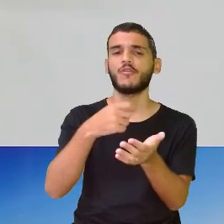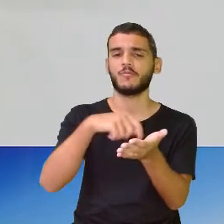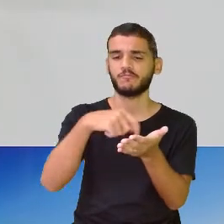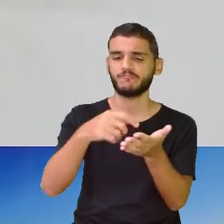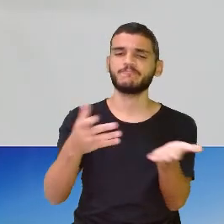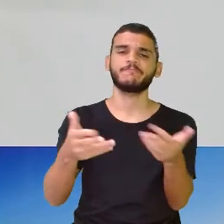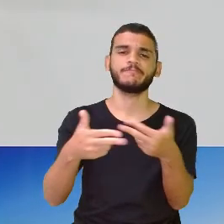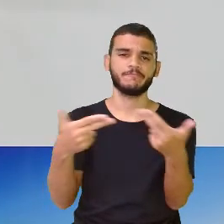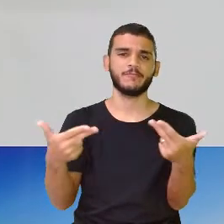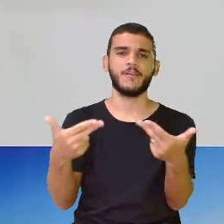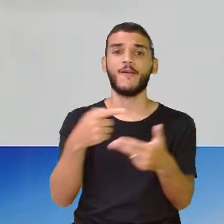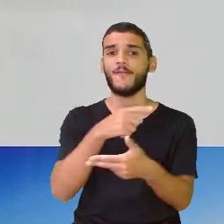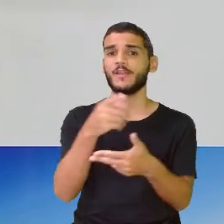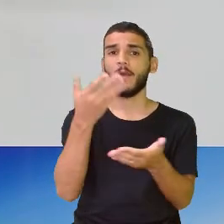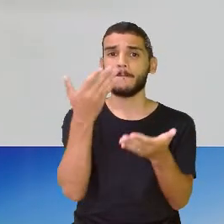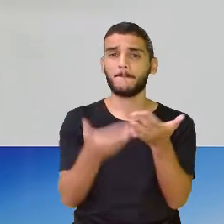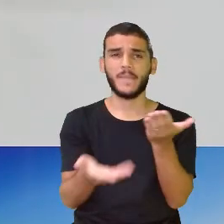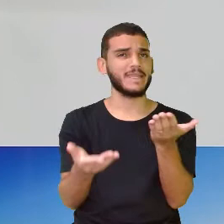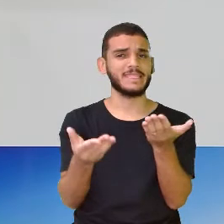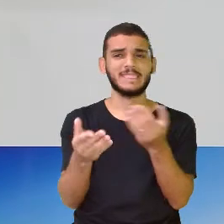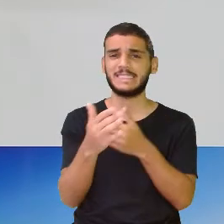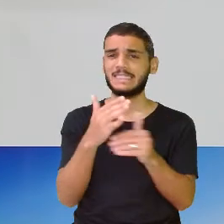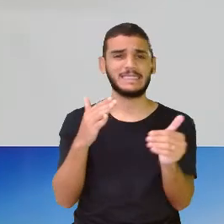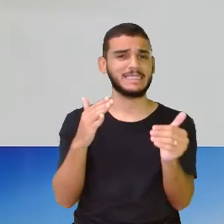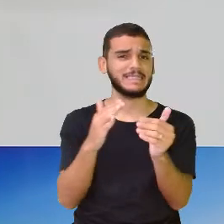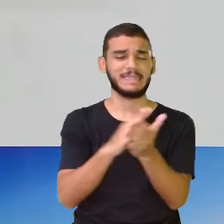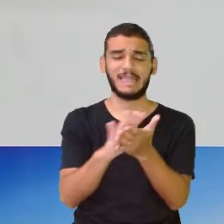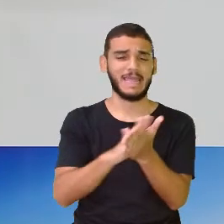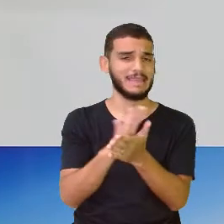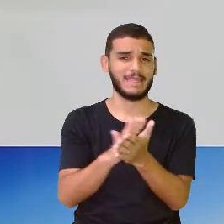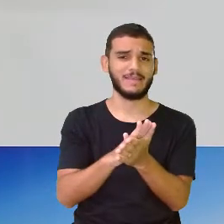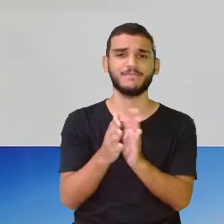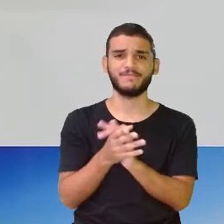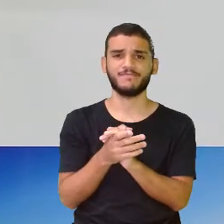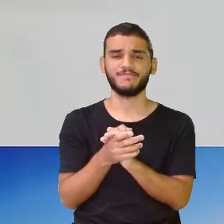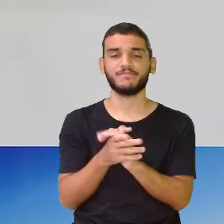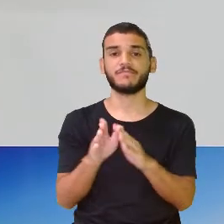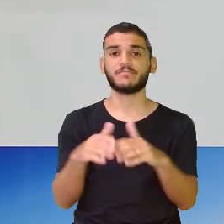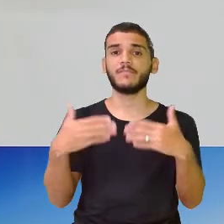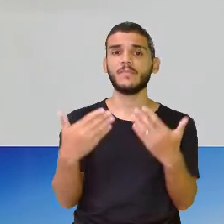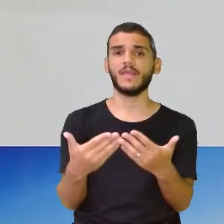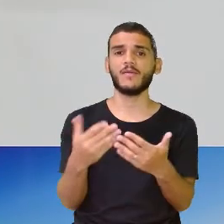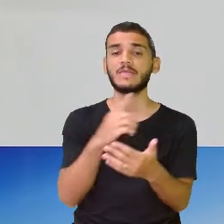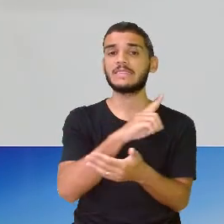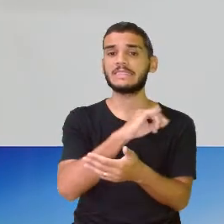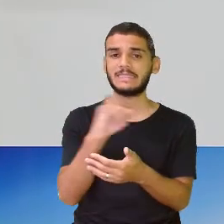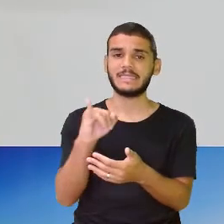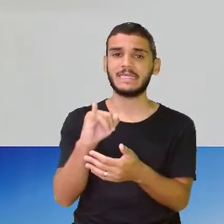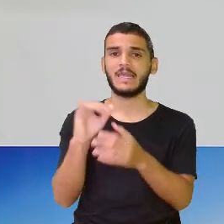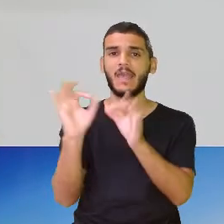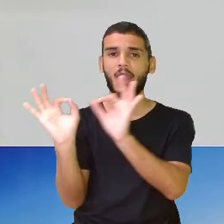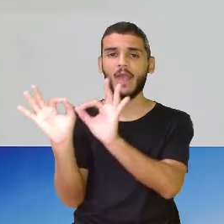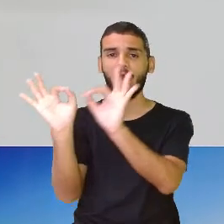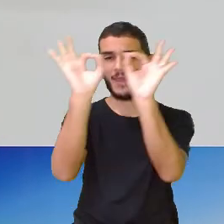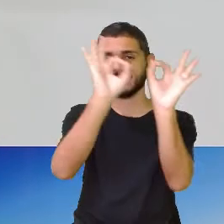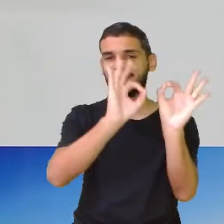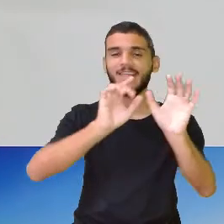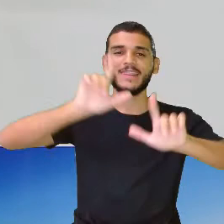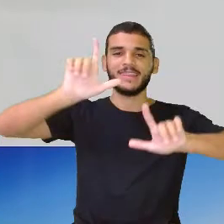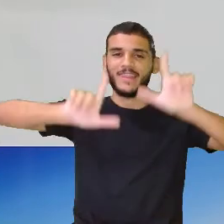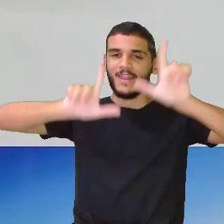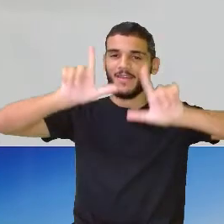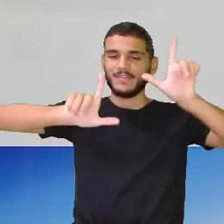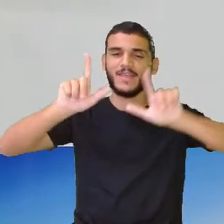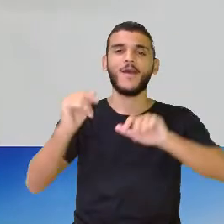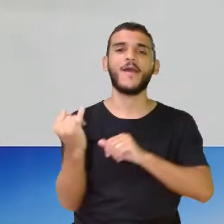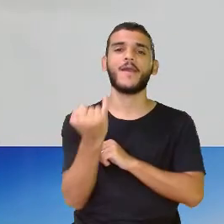se perdem e acompanham melhor a aula. E também, se tiver quem está assistindo pela televisão, é importante ter o caderno. E quem está